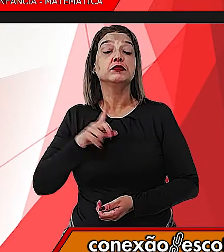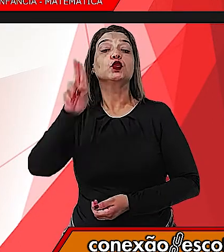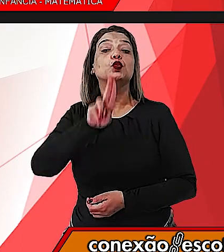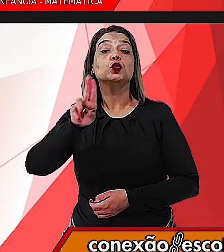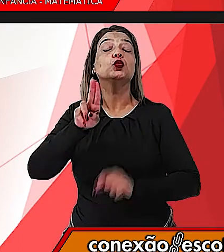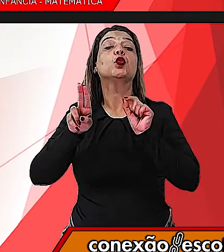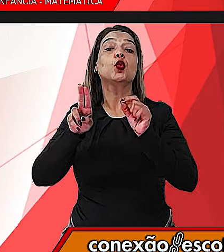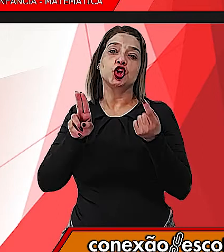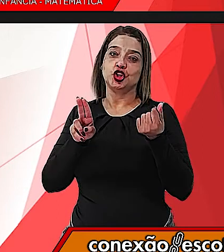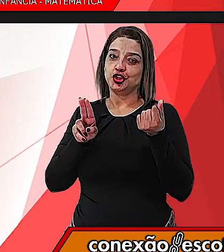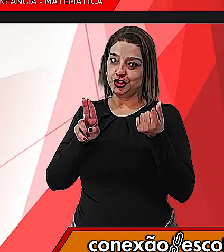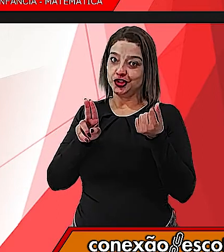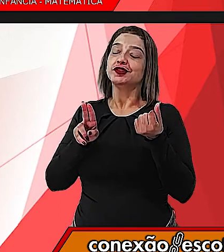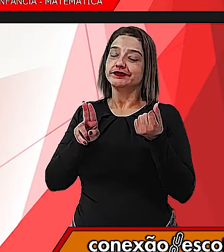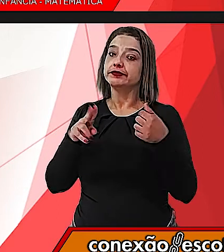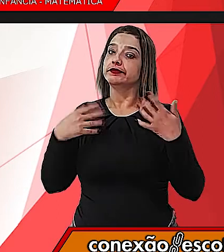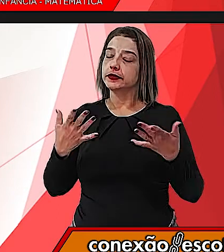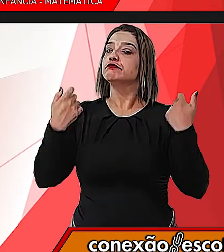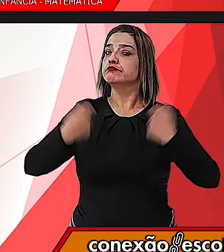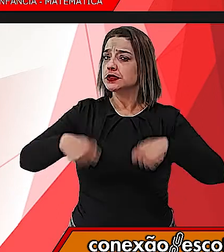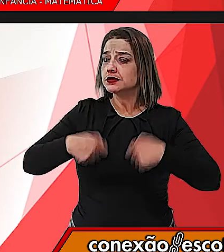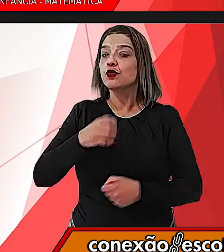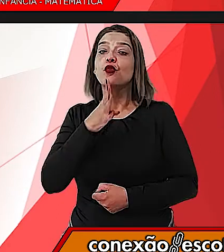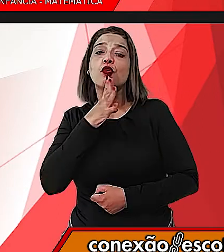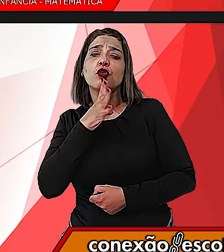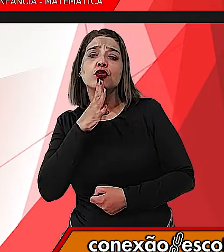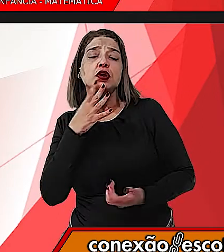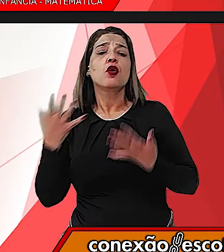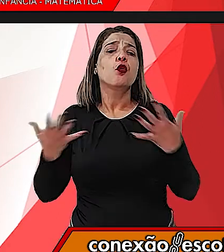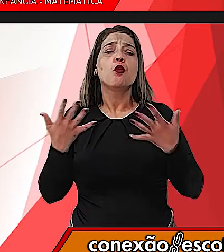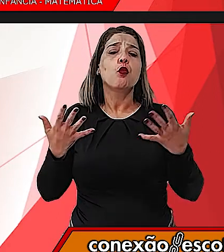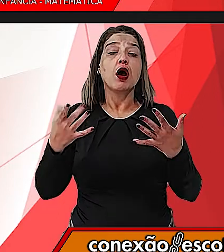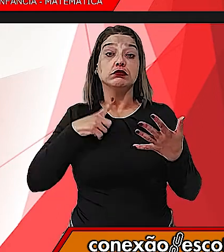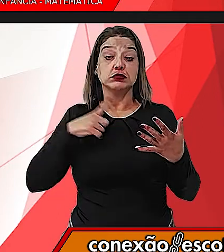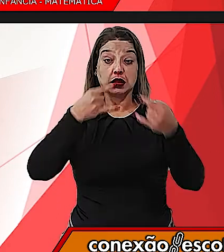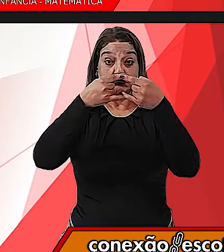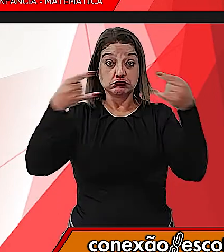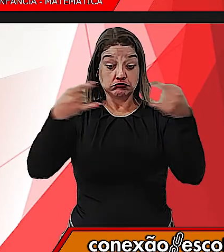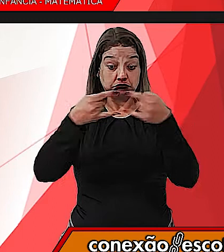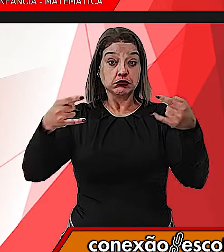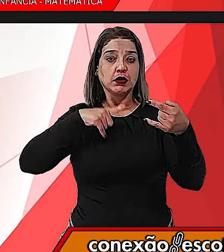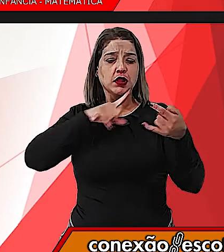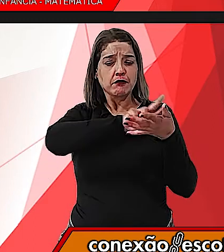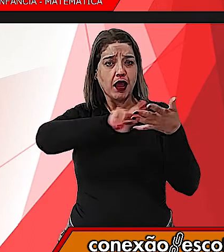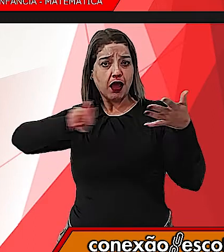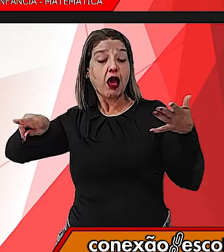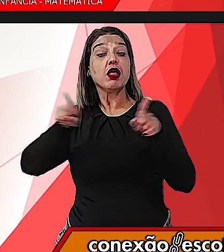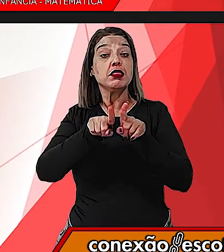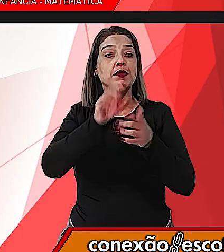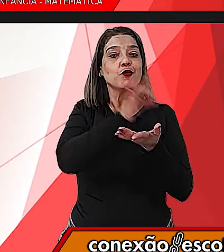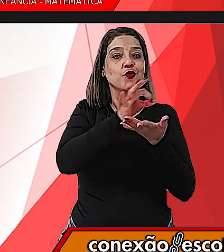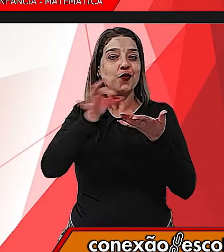utilizamos o dinheiro. Por isso é necessário conhecer quais as cédulas e as moedas que utilizamos